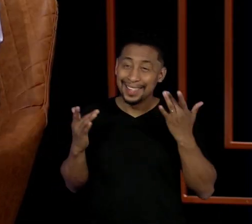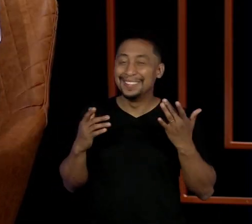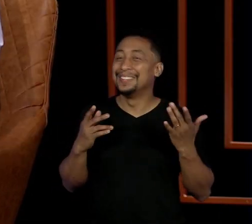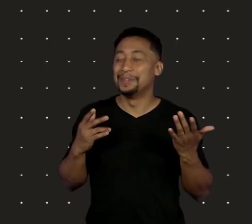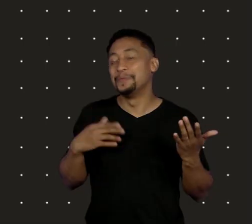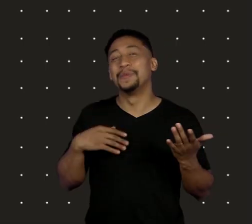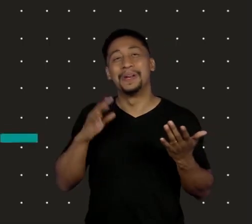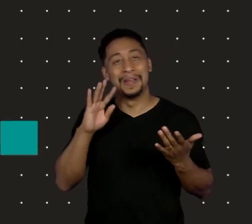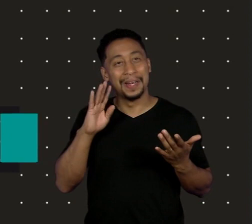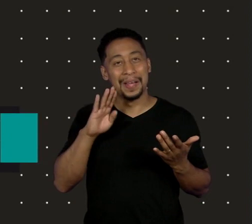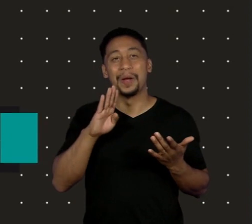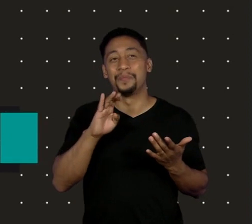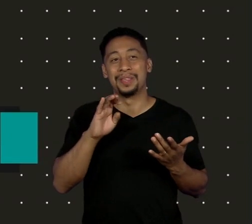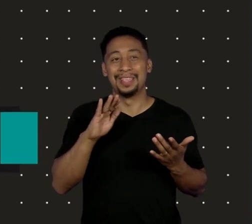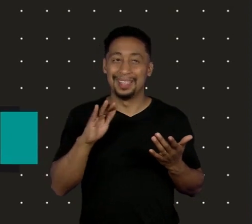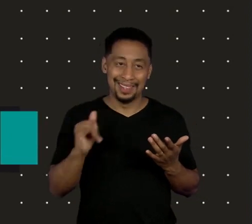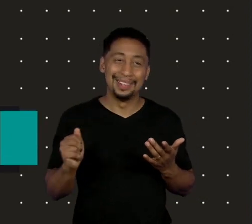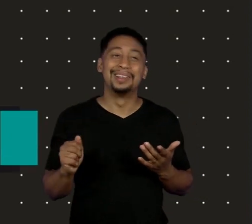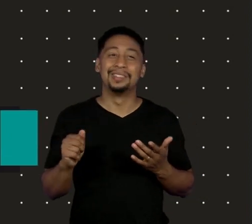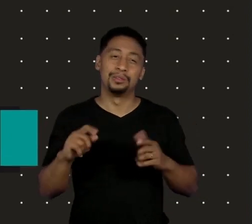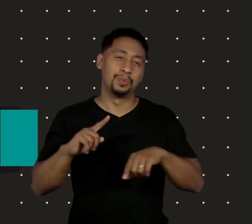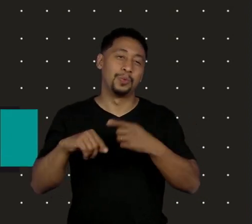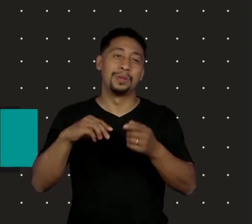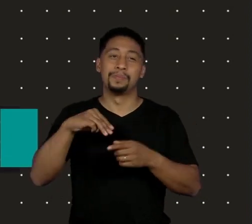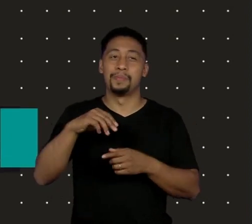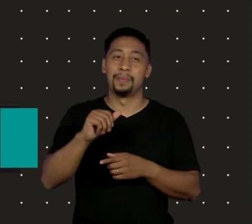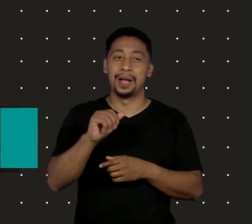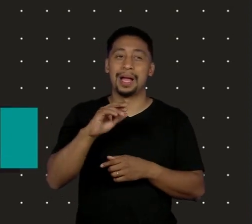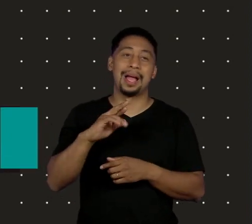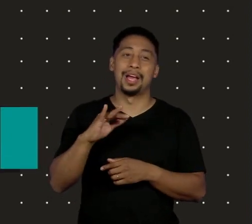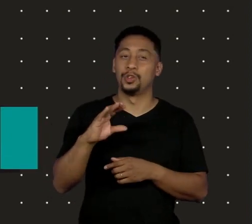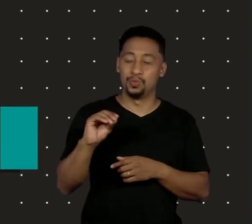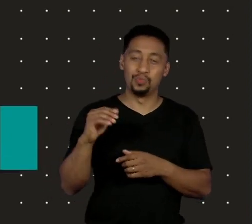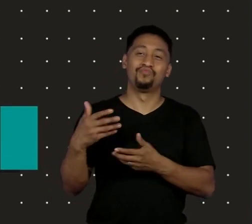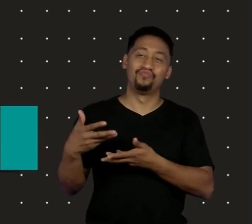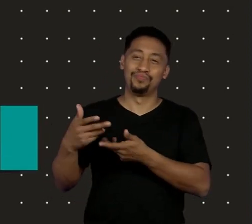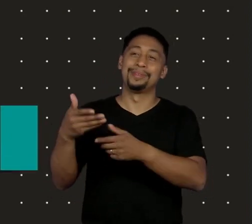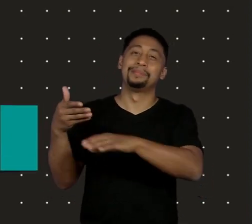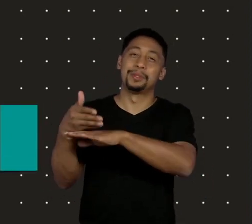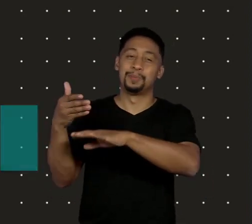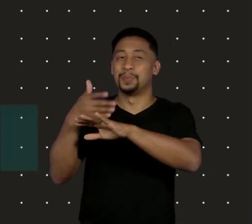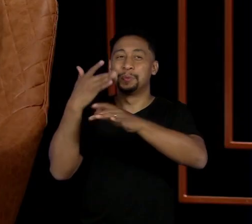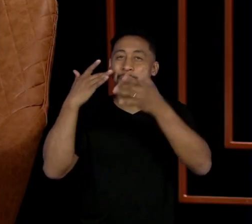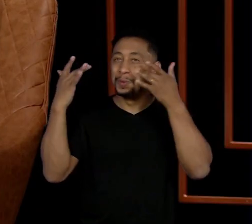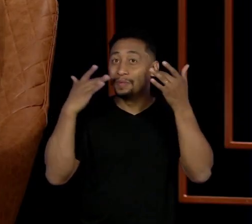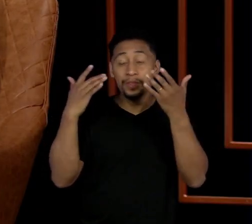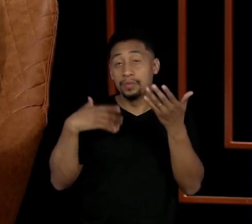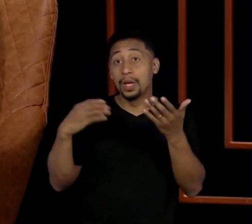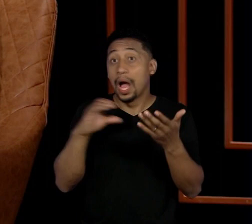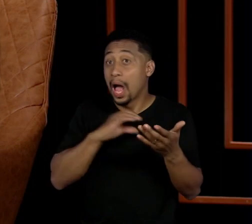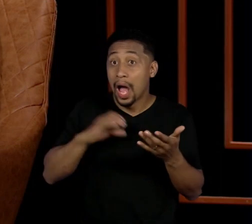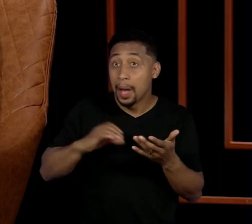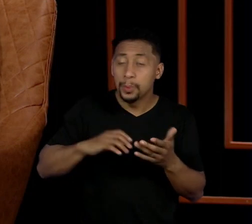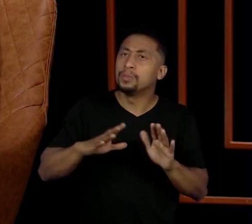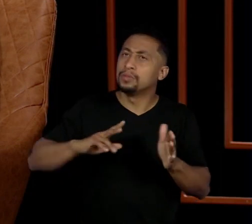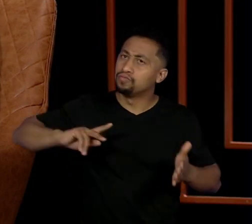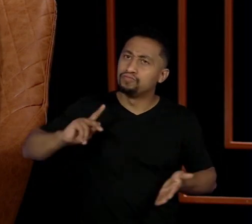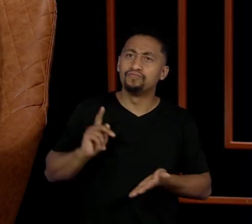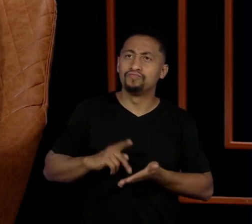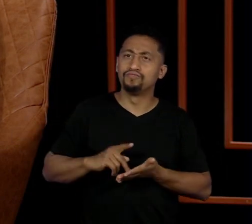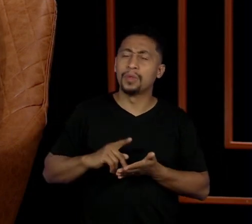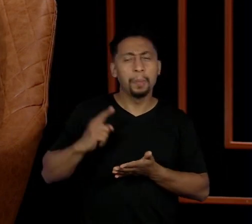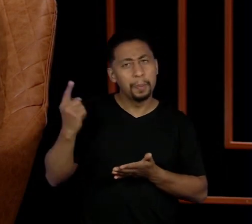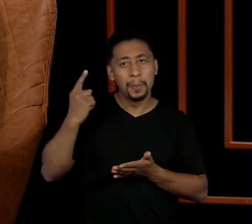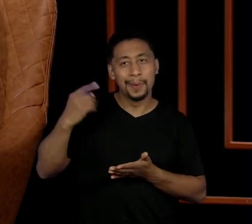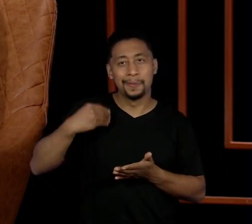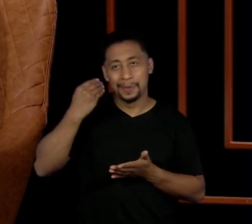Nogueira, Emílio Orciolo, foi realmente uma experiência assim, meio fortuita, meio corrida. Mas é verdade, foi a minha primeira